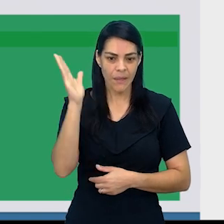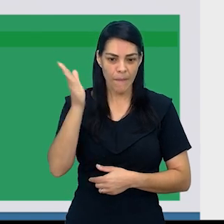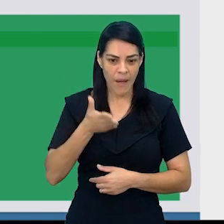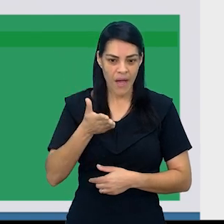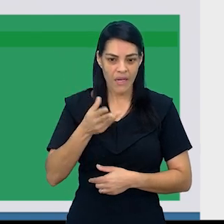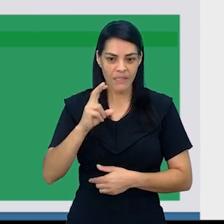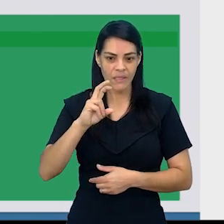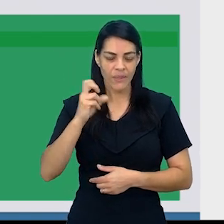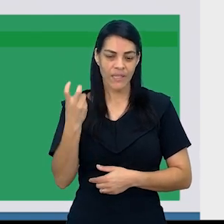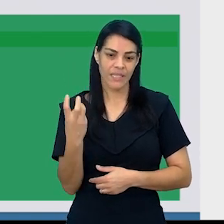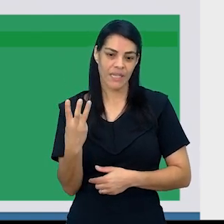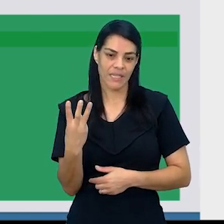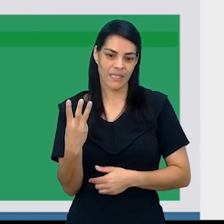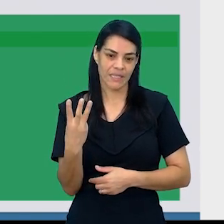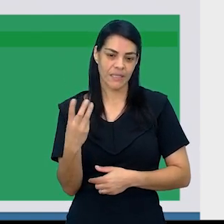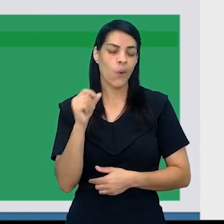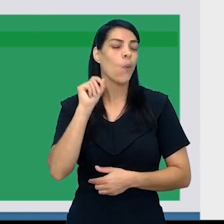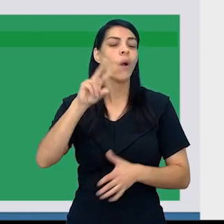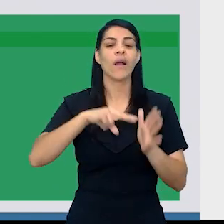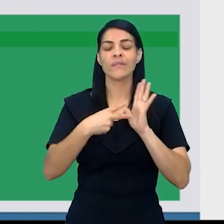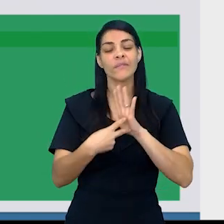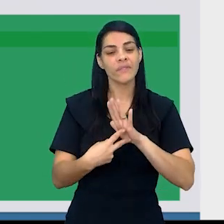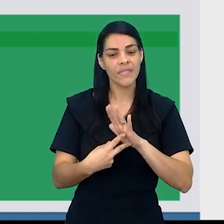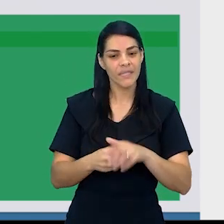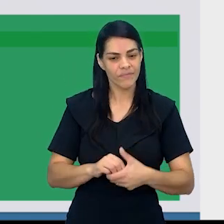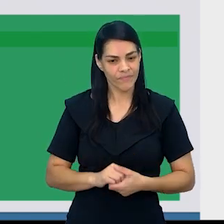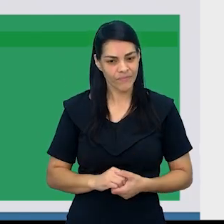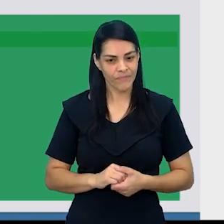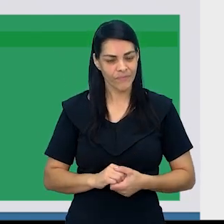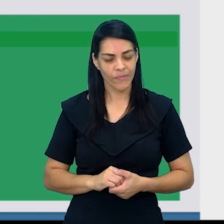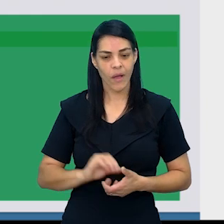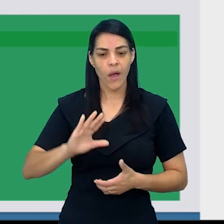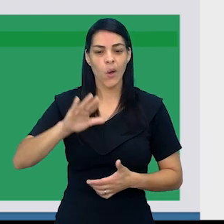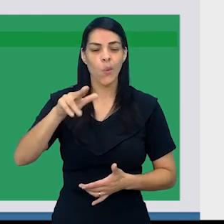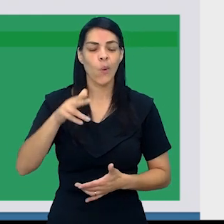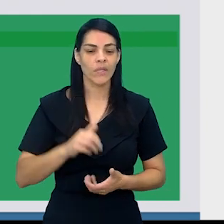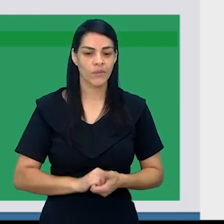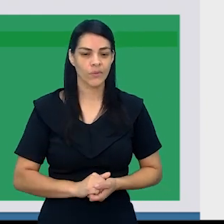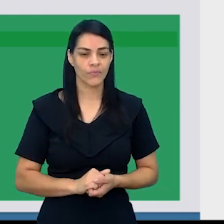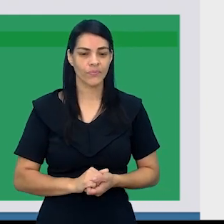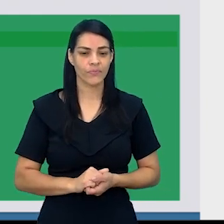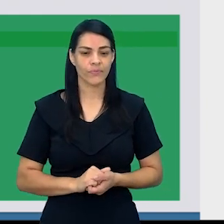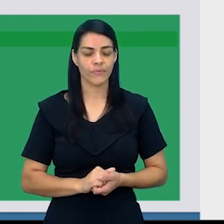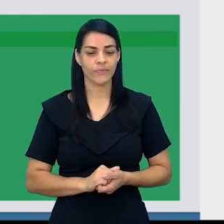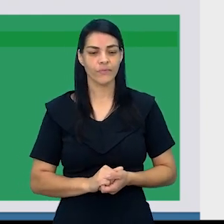46/53 o que é isso né E quando eu